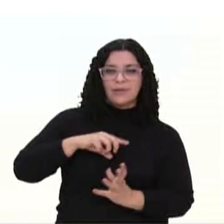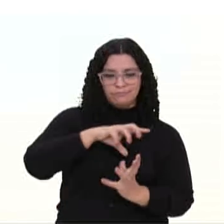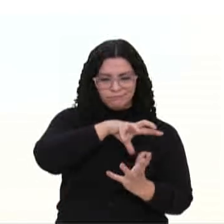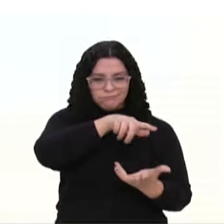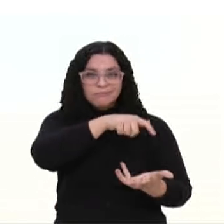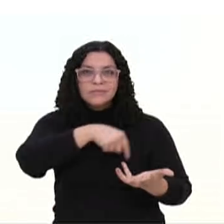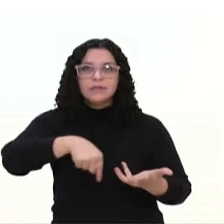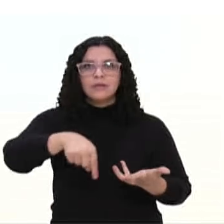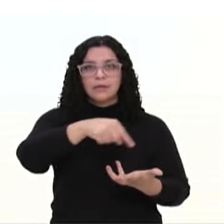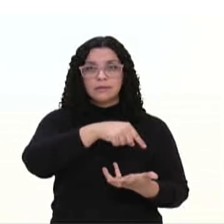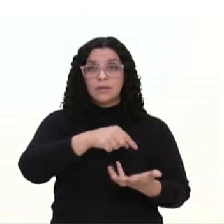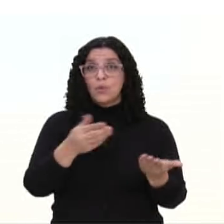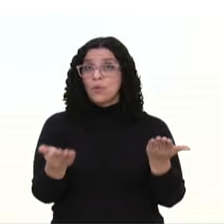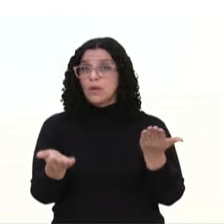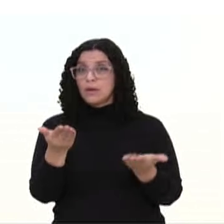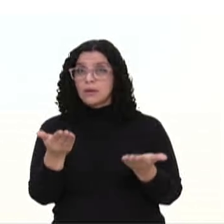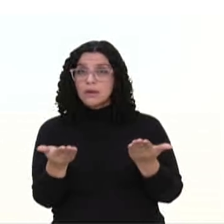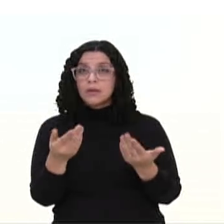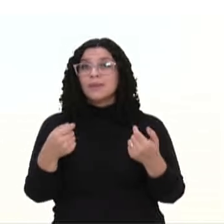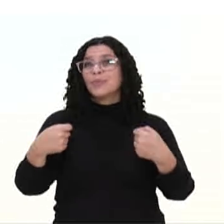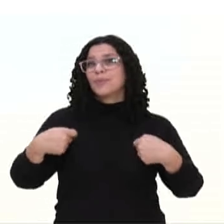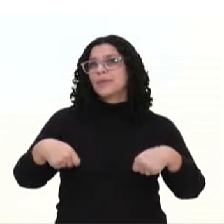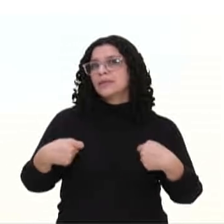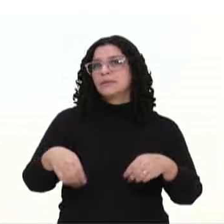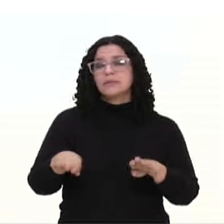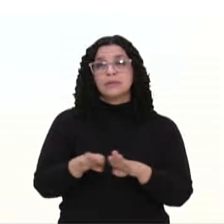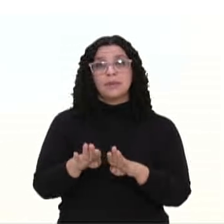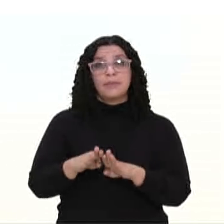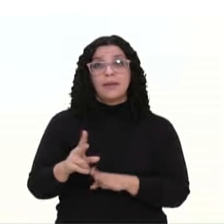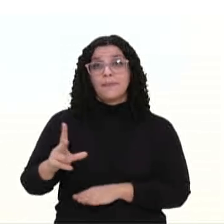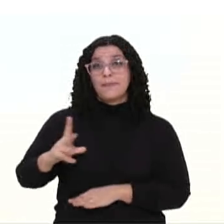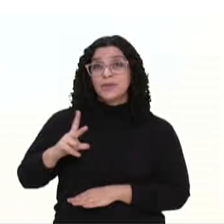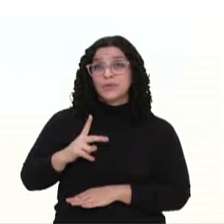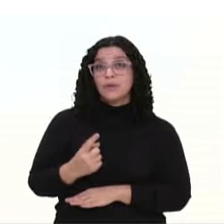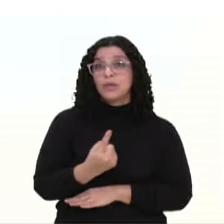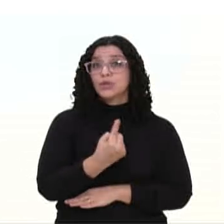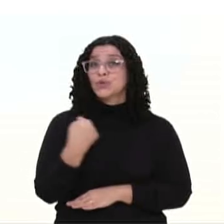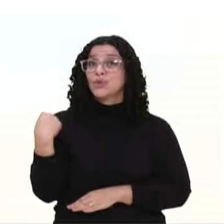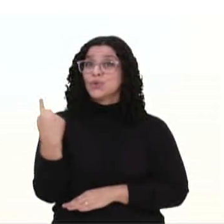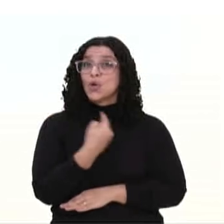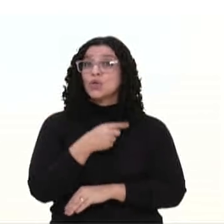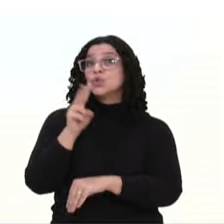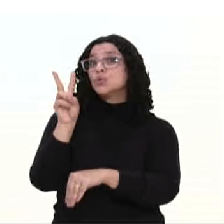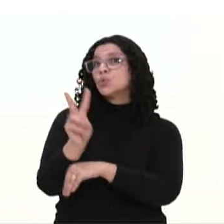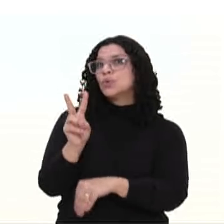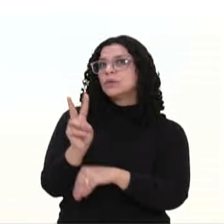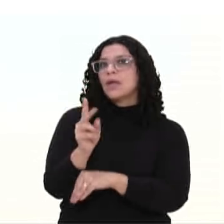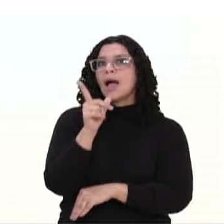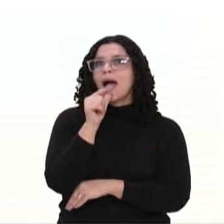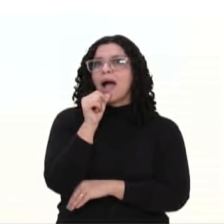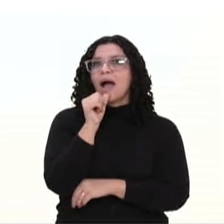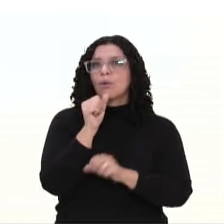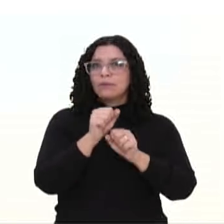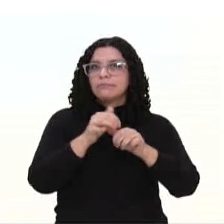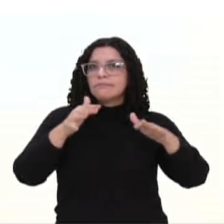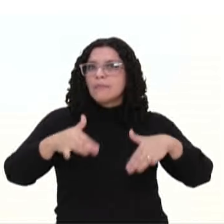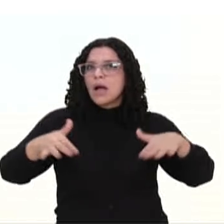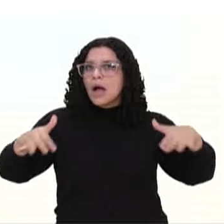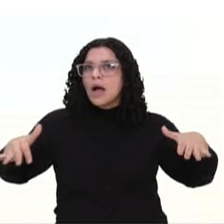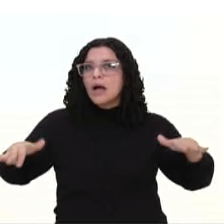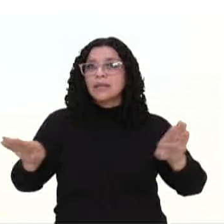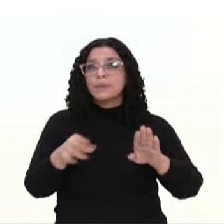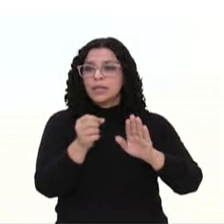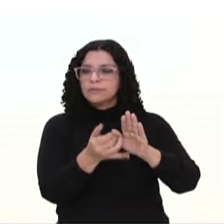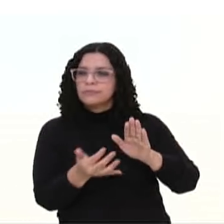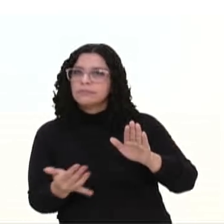Terra. Esse equilíbrio depende, em particular, da preservação dos mares e oceanos, por onde os